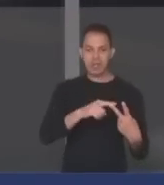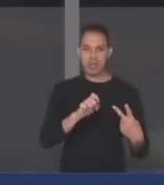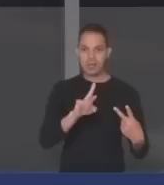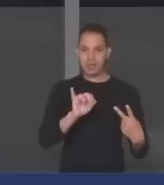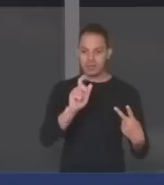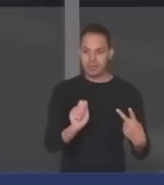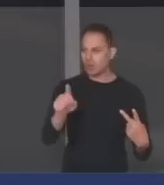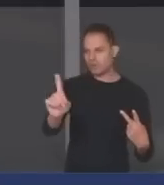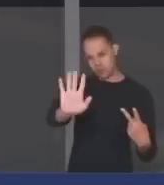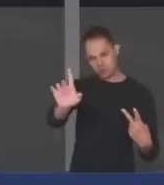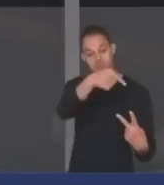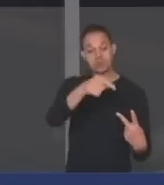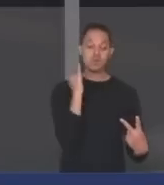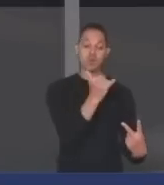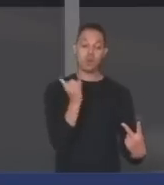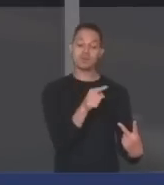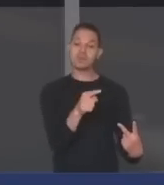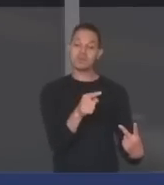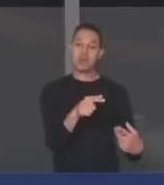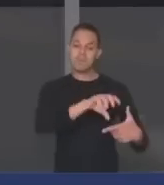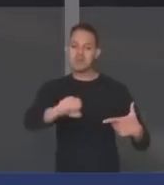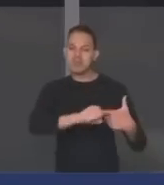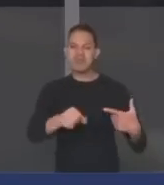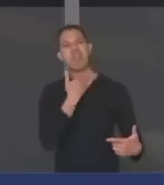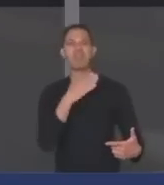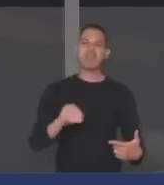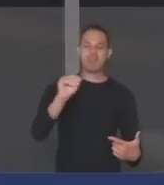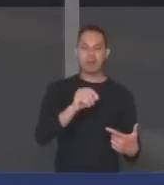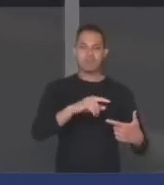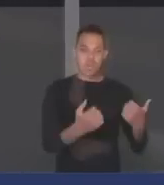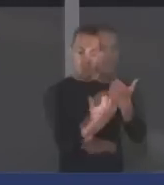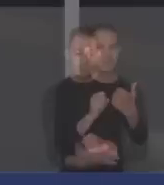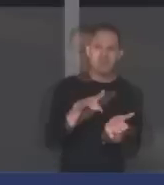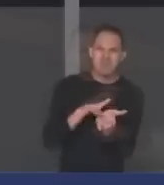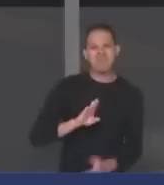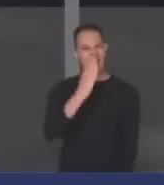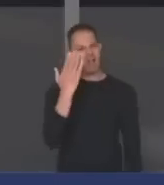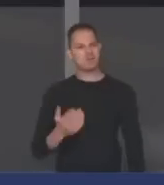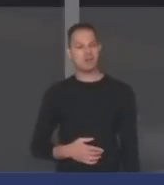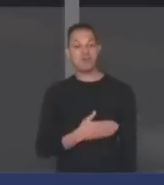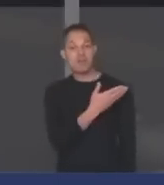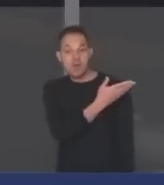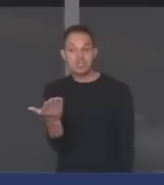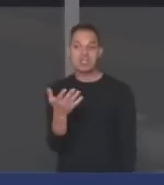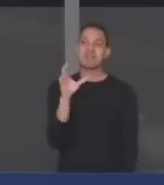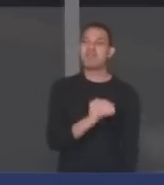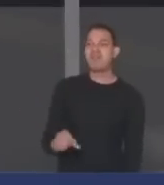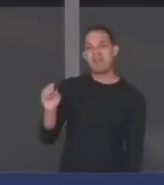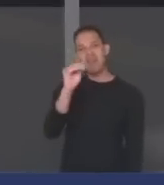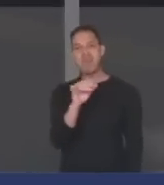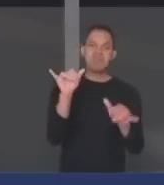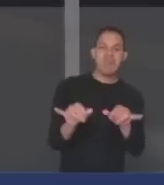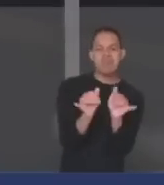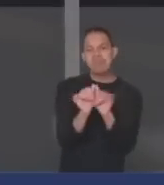relator. Tô falando desses puxa-saco demagogo. Se tem no gabinete de vocês um cartaz de adoção, vocês ficam com essa conversinha fiada porque a